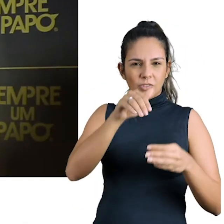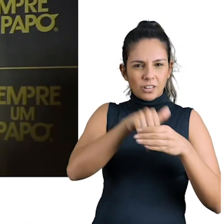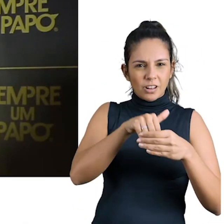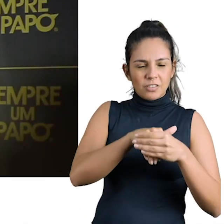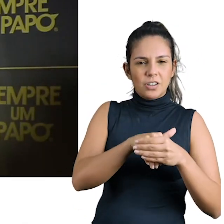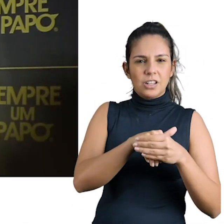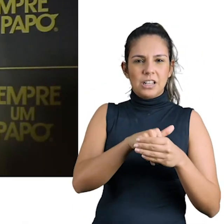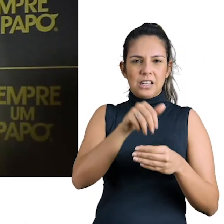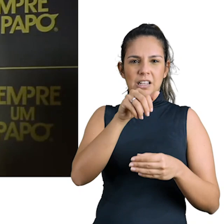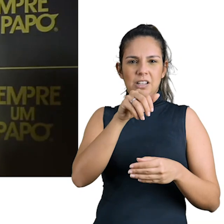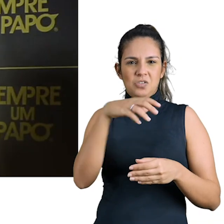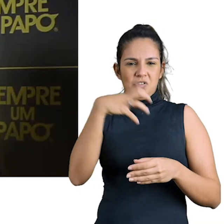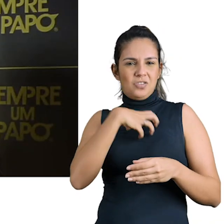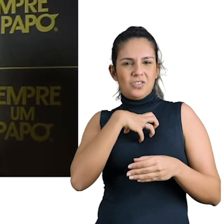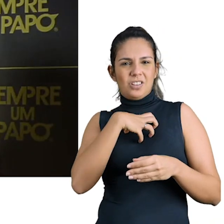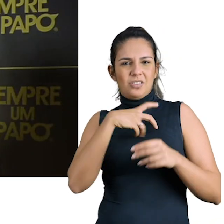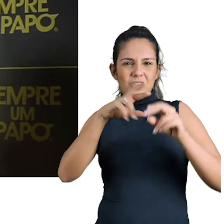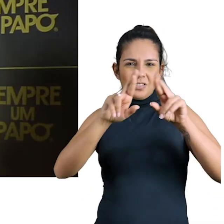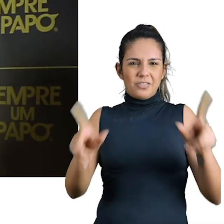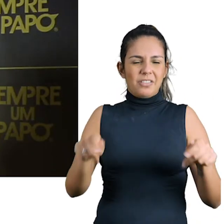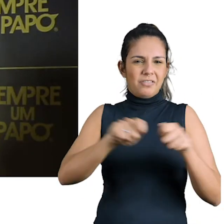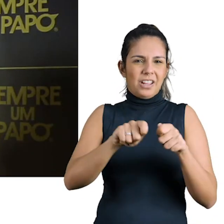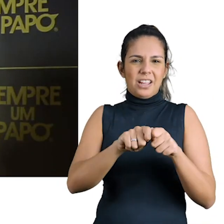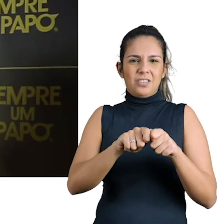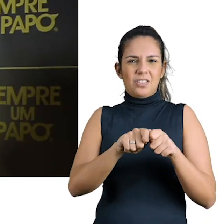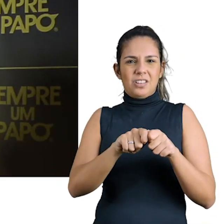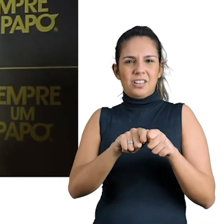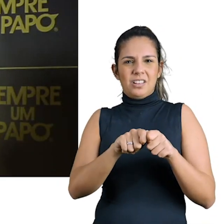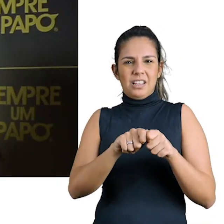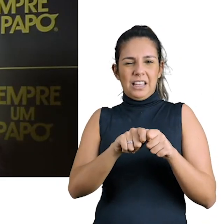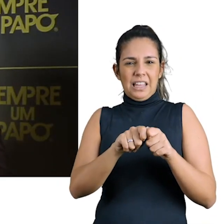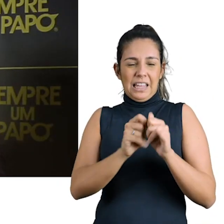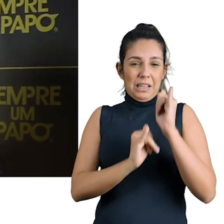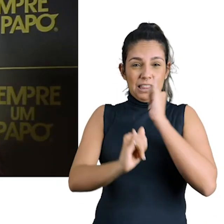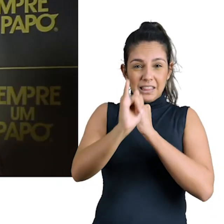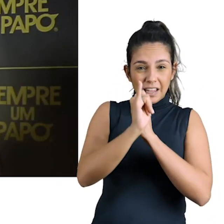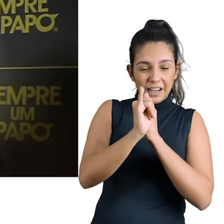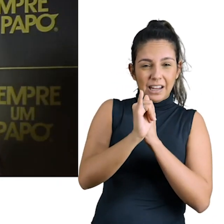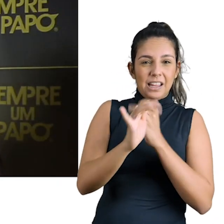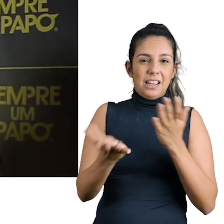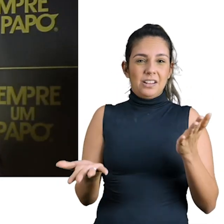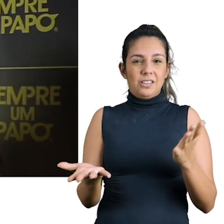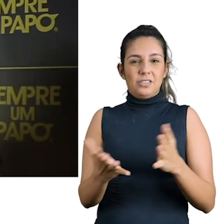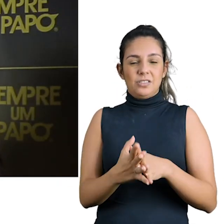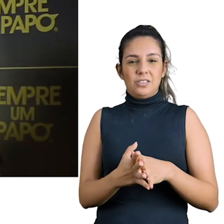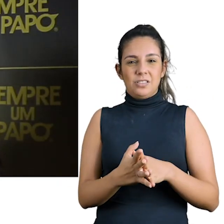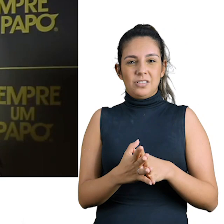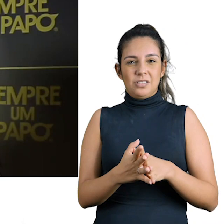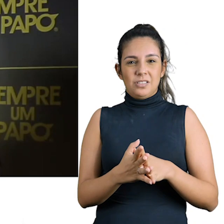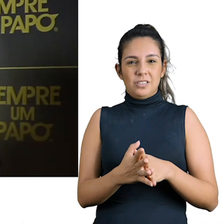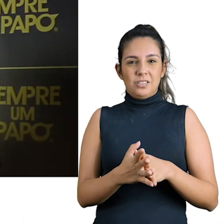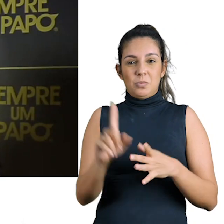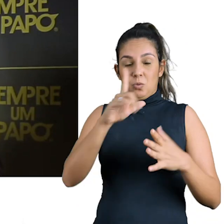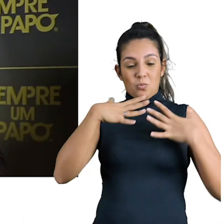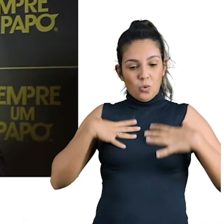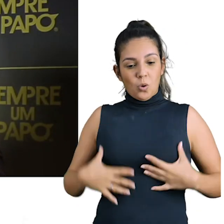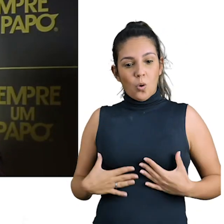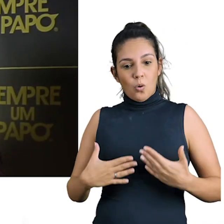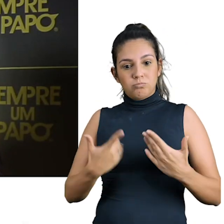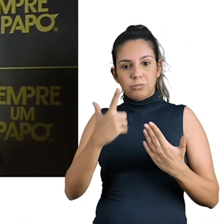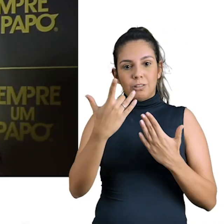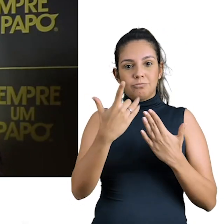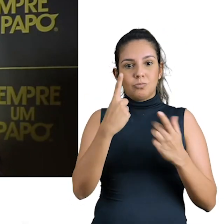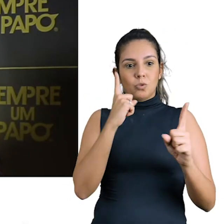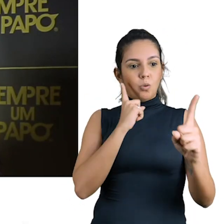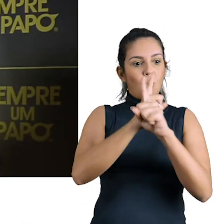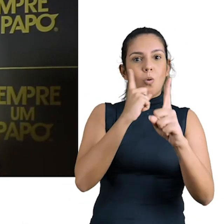eleição atípica completamente, sendo feita absolutamente por redes sociais, né? Não vai ter corpo a corpo, não